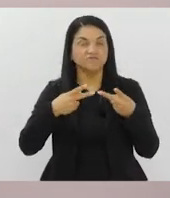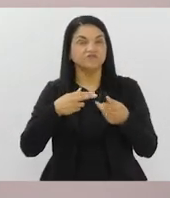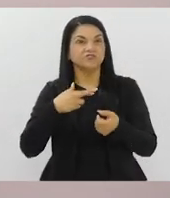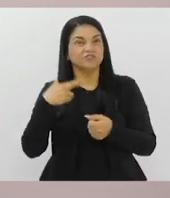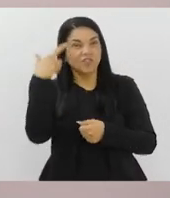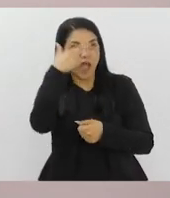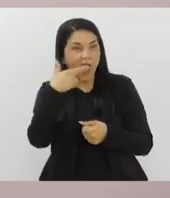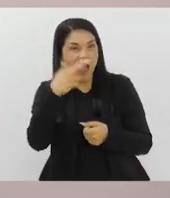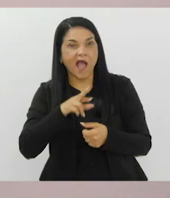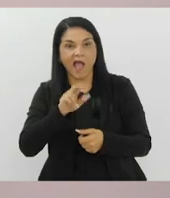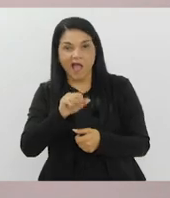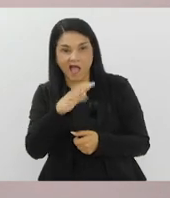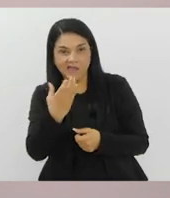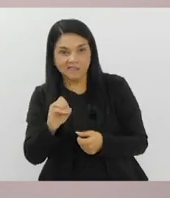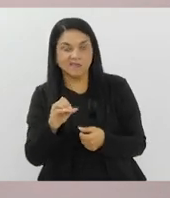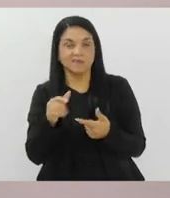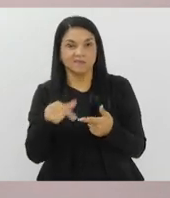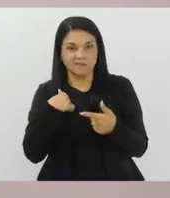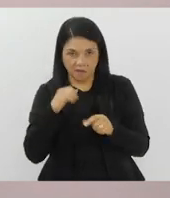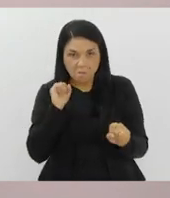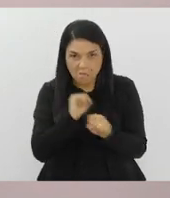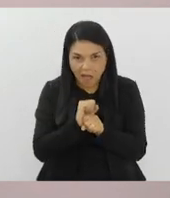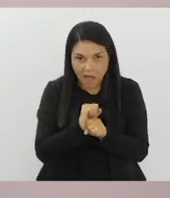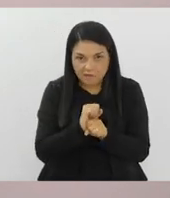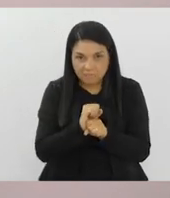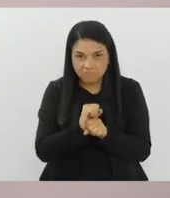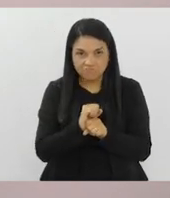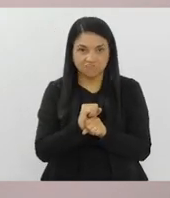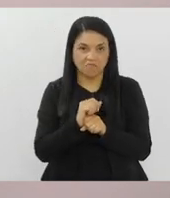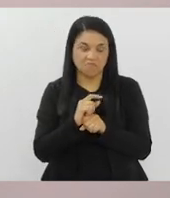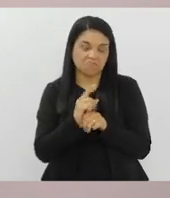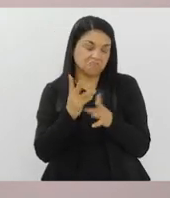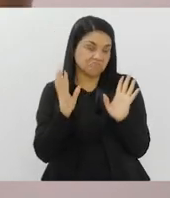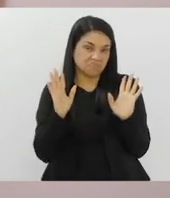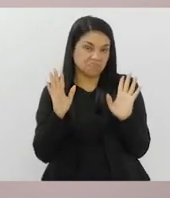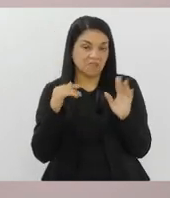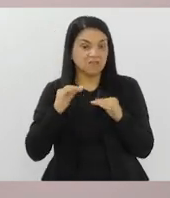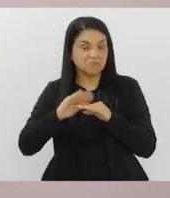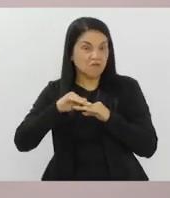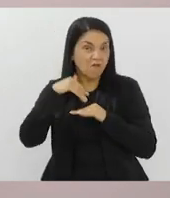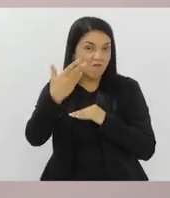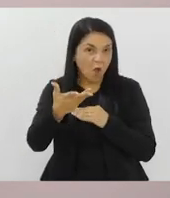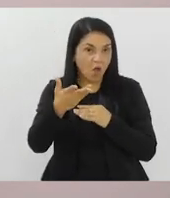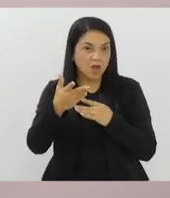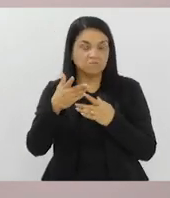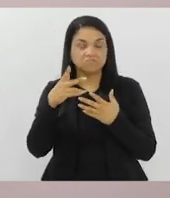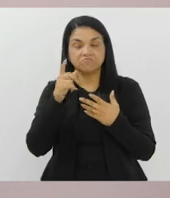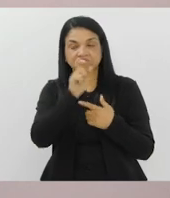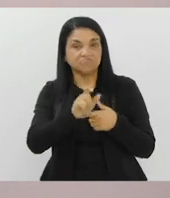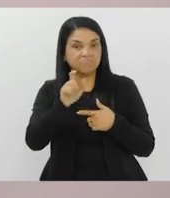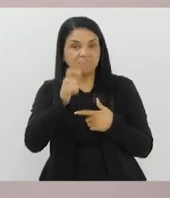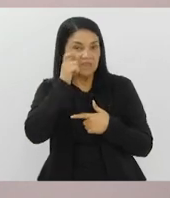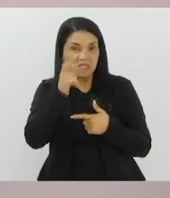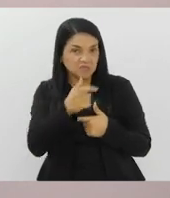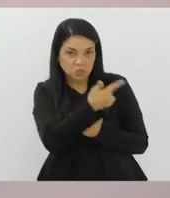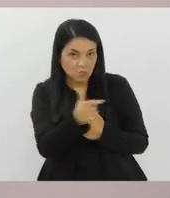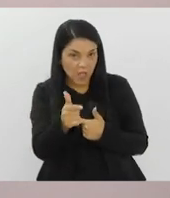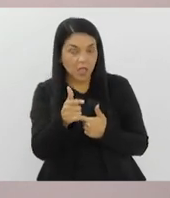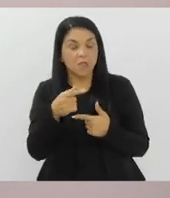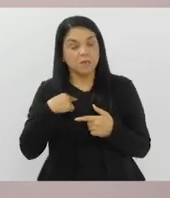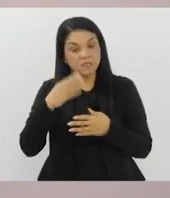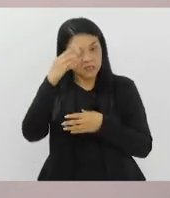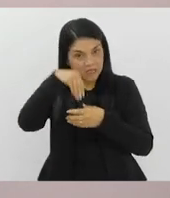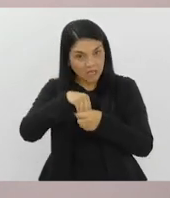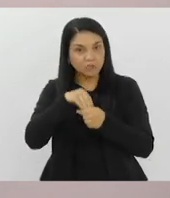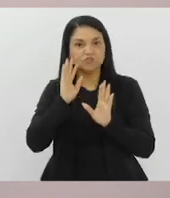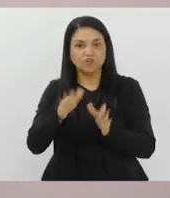de condição. Vocês querem que a gente pare de falar sobre isso? As pessoas que estão fora daqui, porque aqui a gente está nos nossos que já compartilham dessa visão, mas as pessoas que estão fora daqui